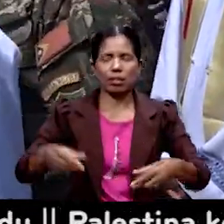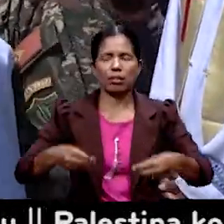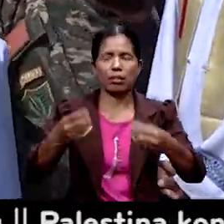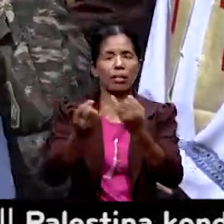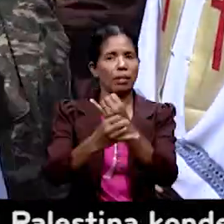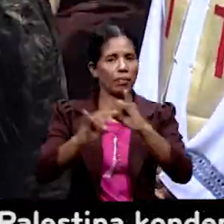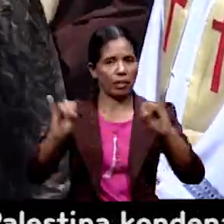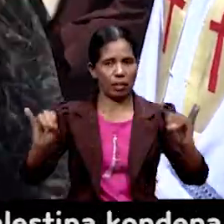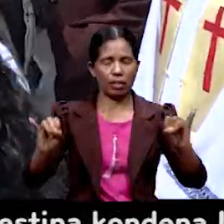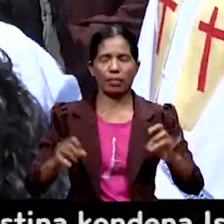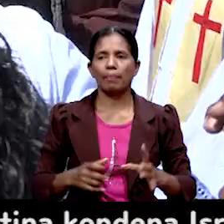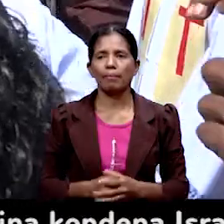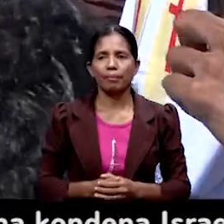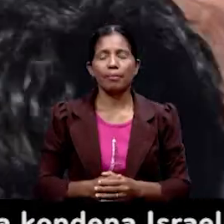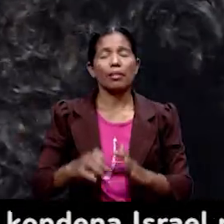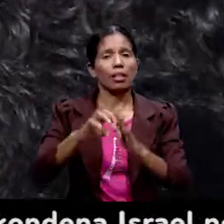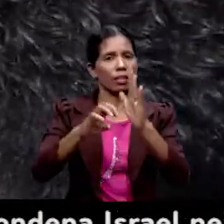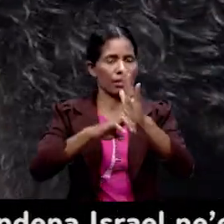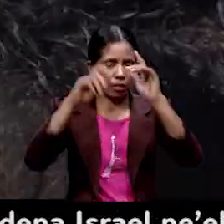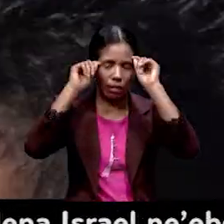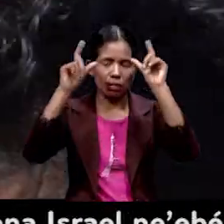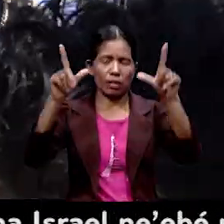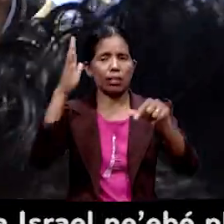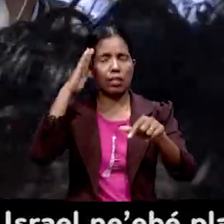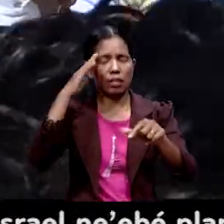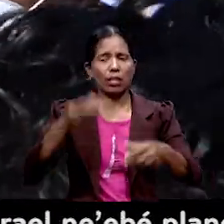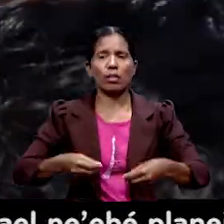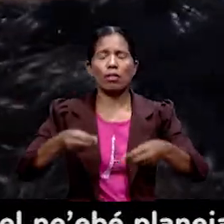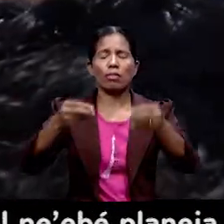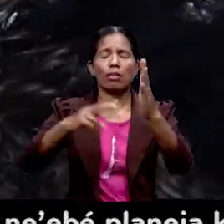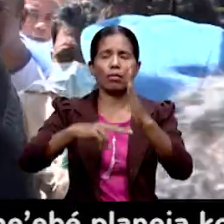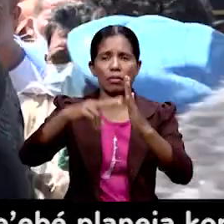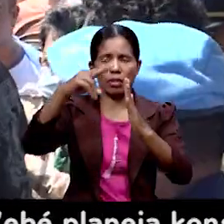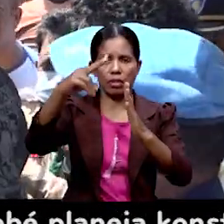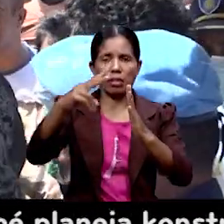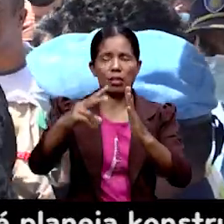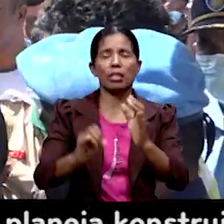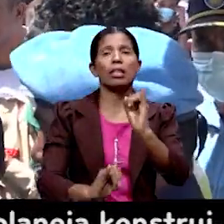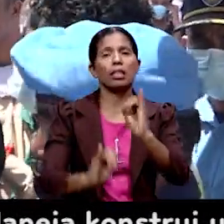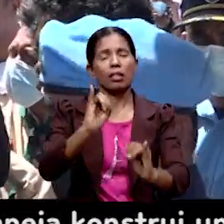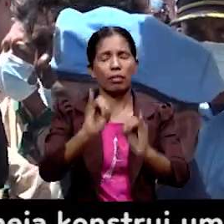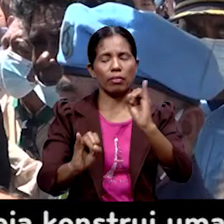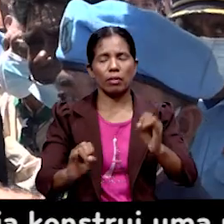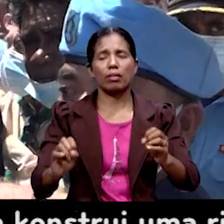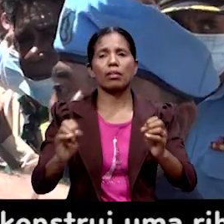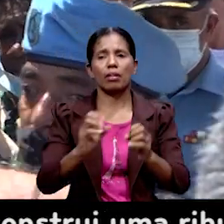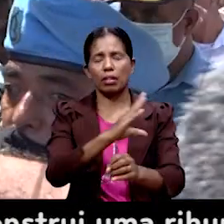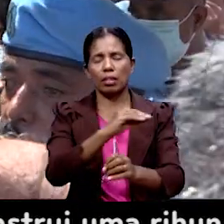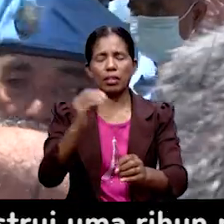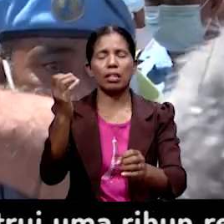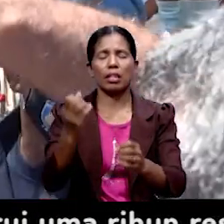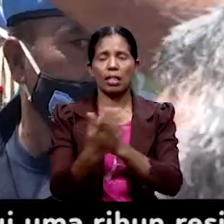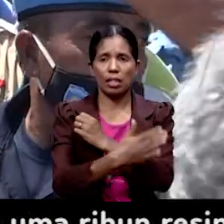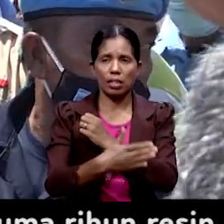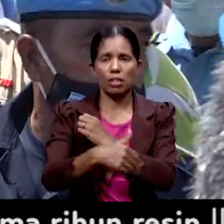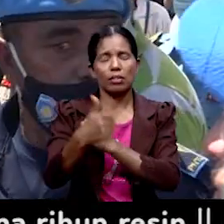e independência. Estado Timor-Leste reconhece e valoriza indivíduo, instituição Sira e Arailaran no